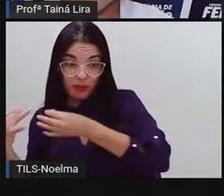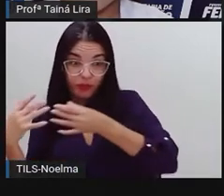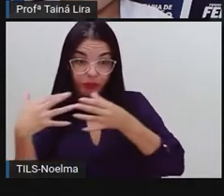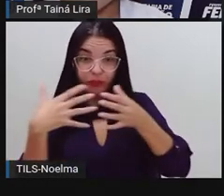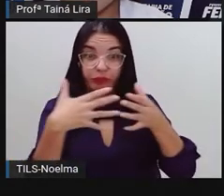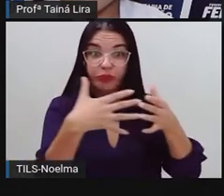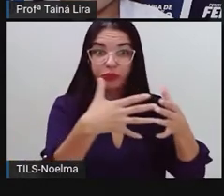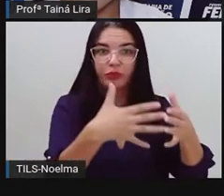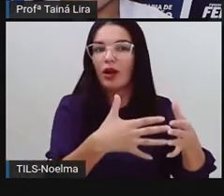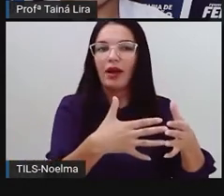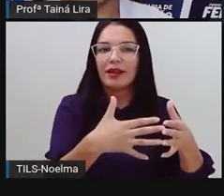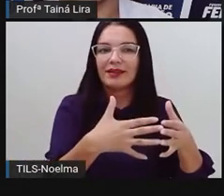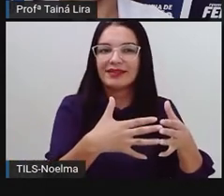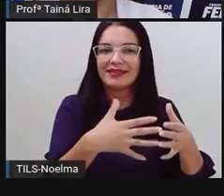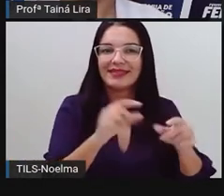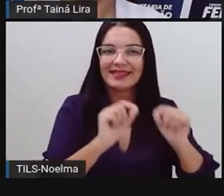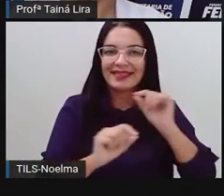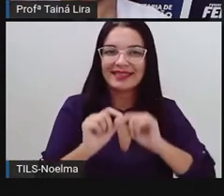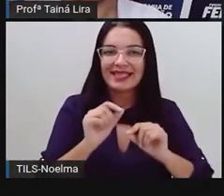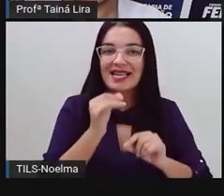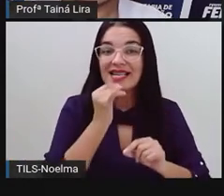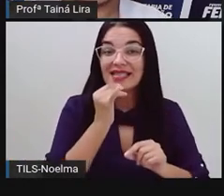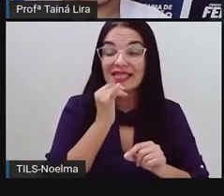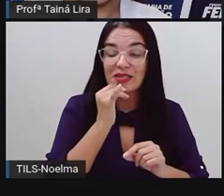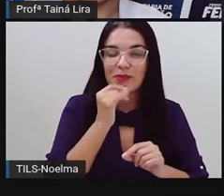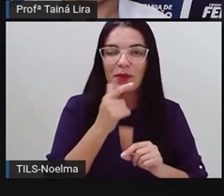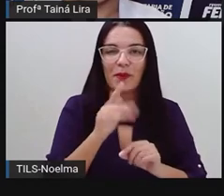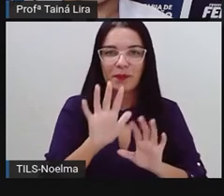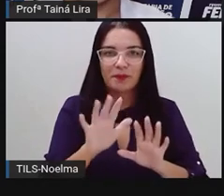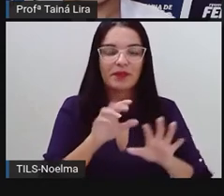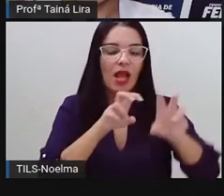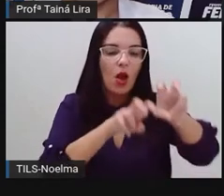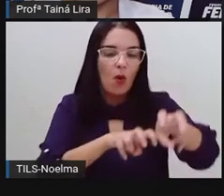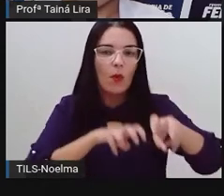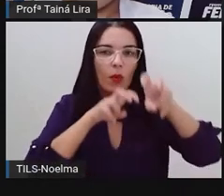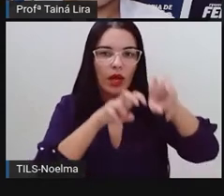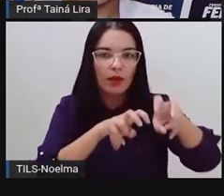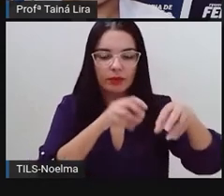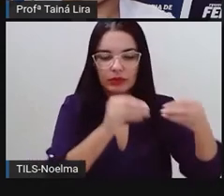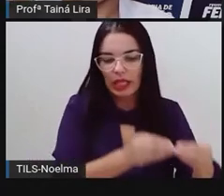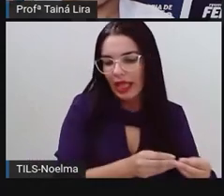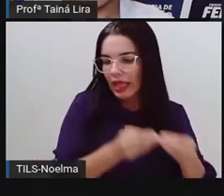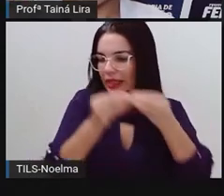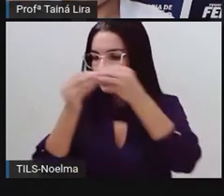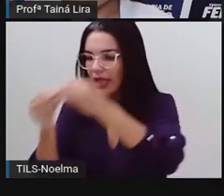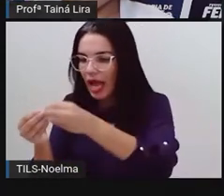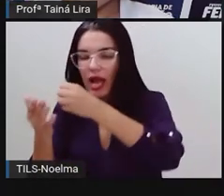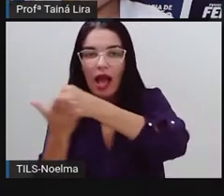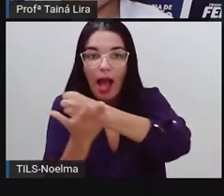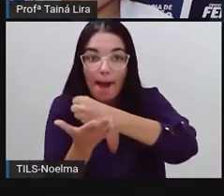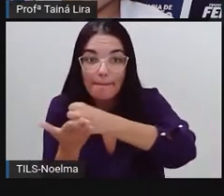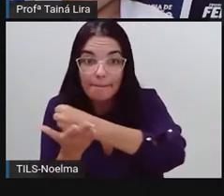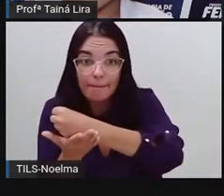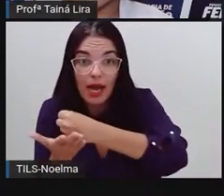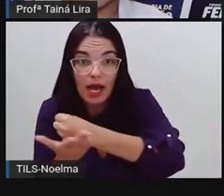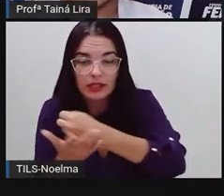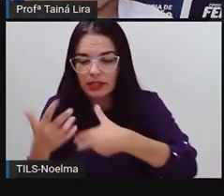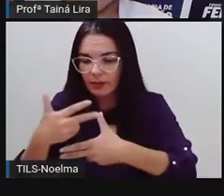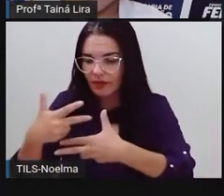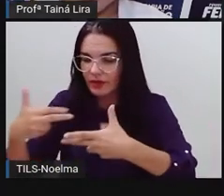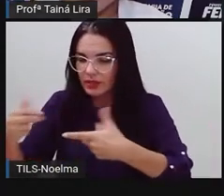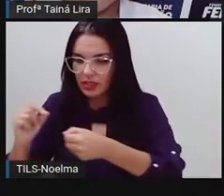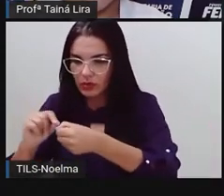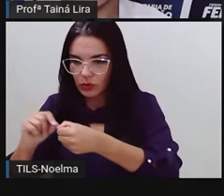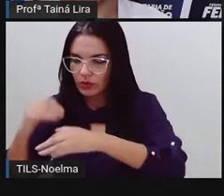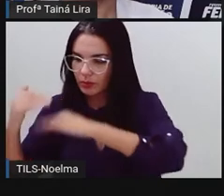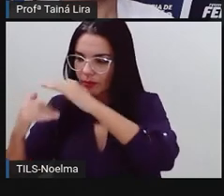nas zonas rurais tais como então o que é que vai acontecer o campo né ele vai entregar vários produtos aí